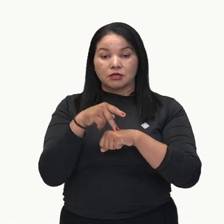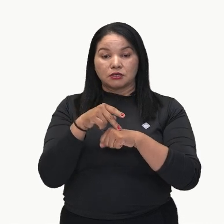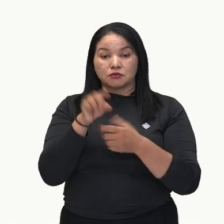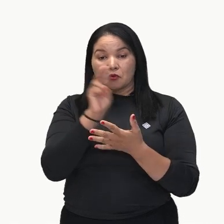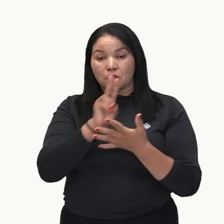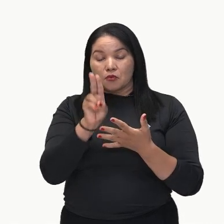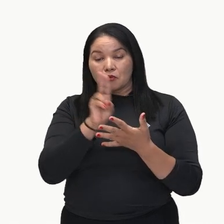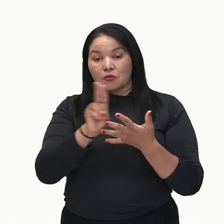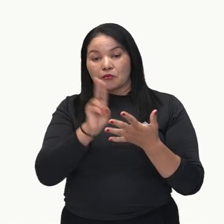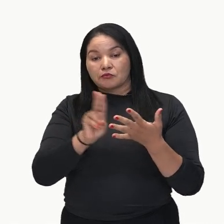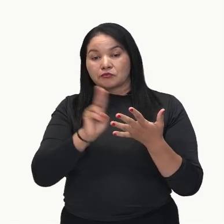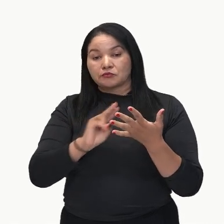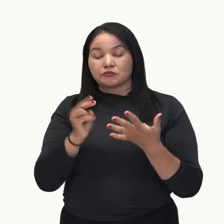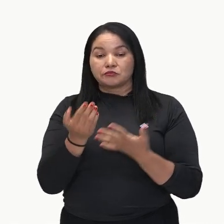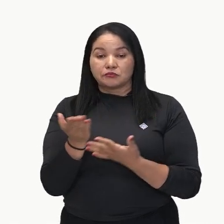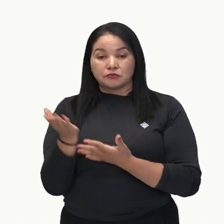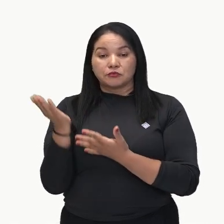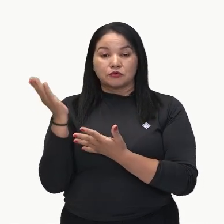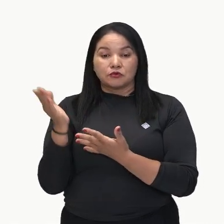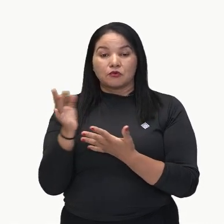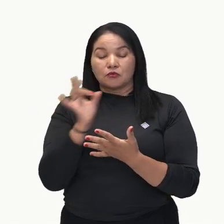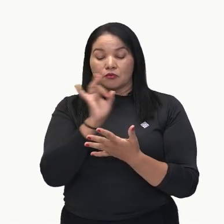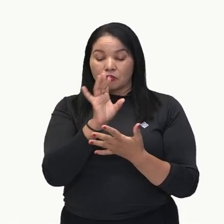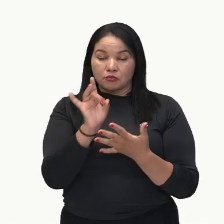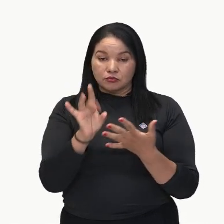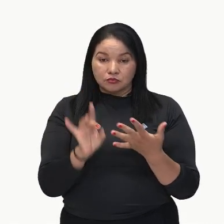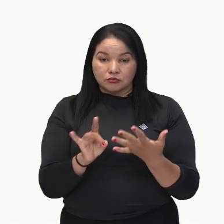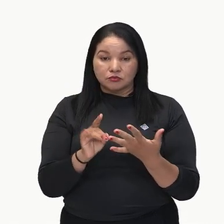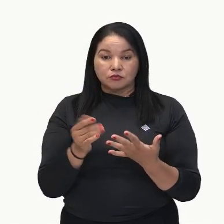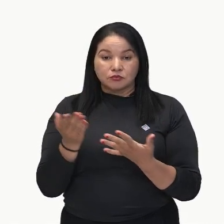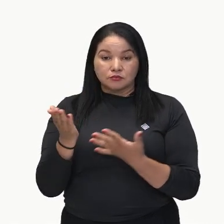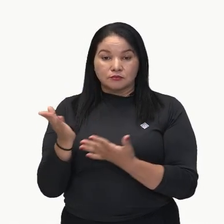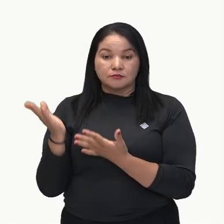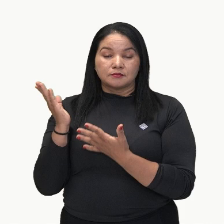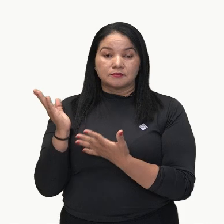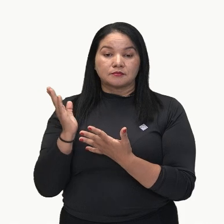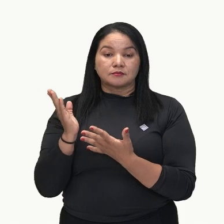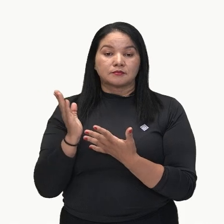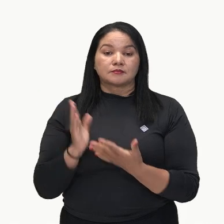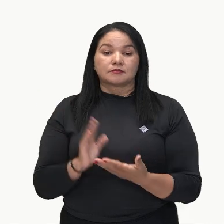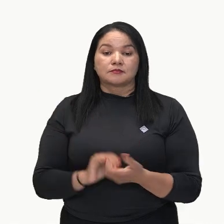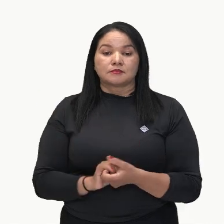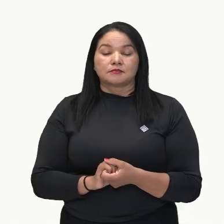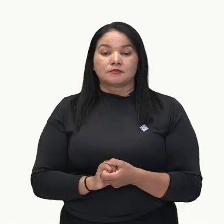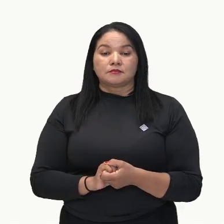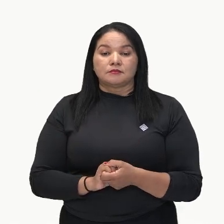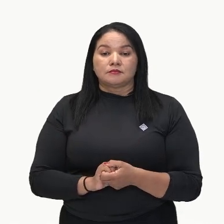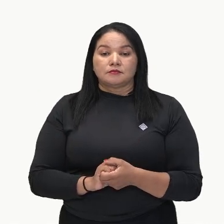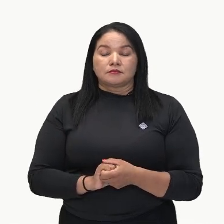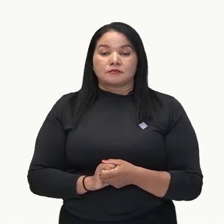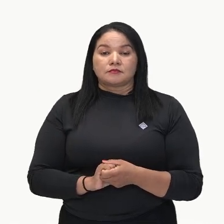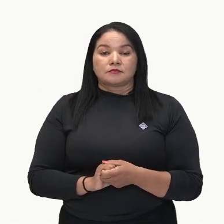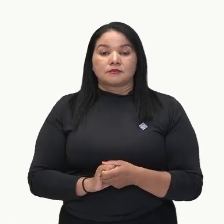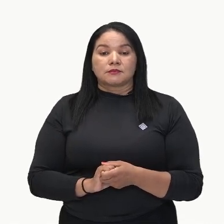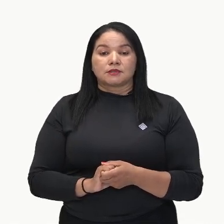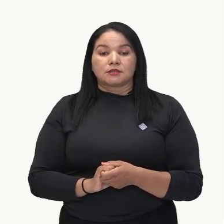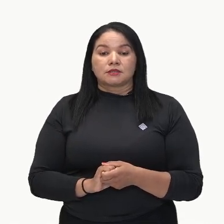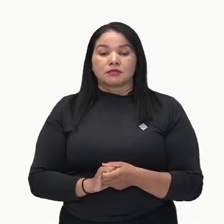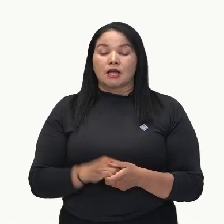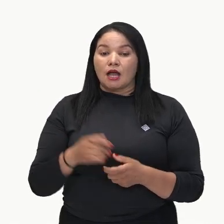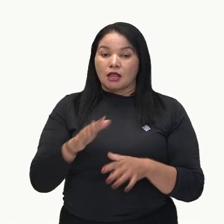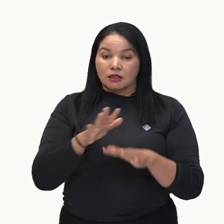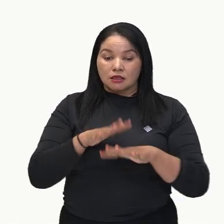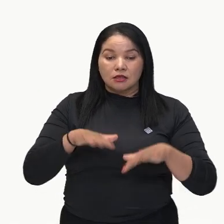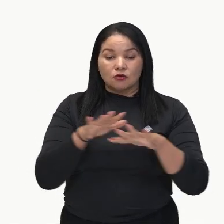Kuwait, Emirados Árabes Unidos, Iêmen, Omã, Bahrein, Turquia, né? Acabam chamando